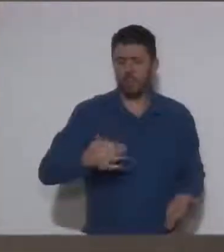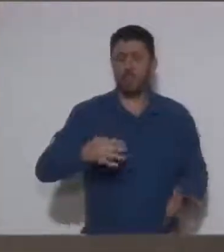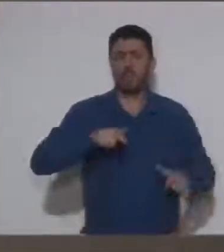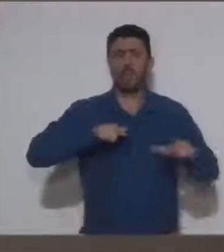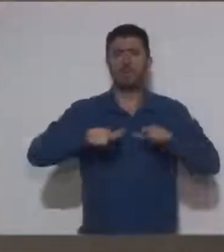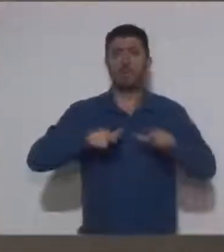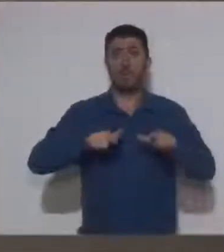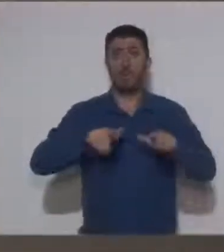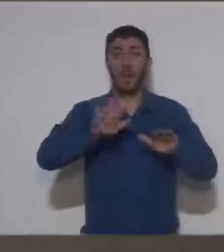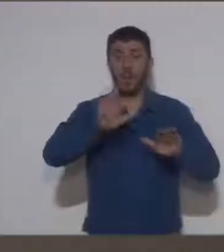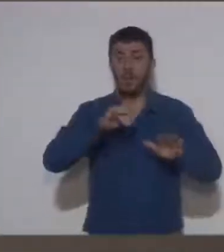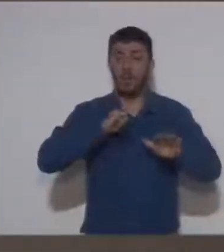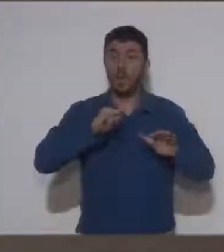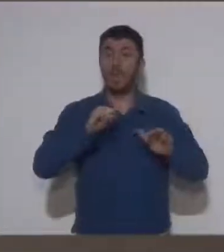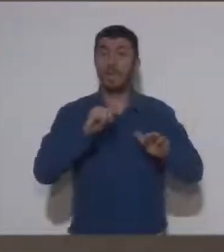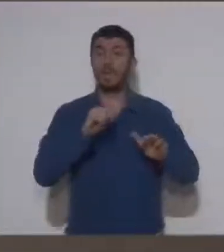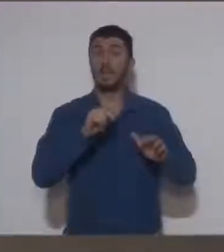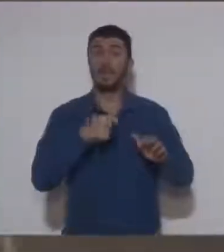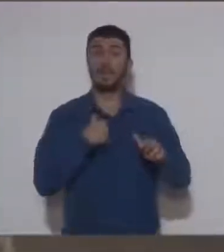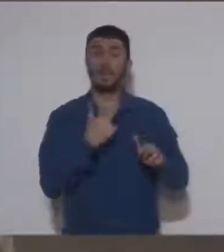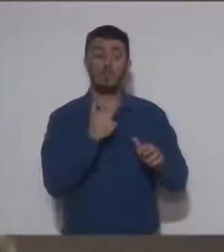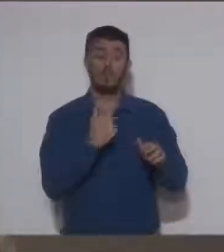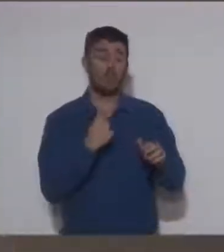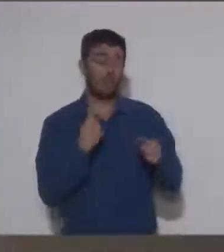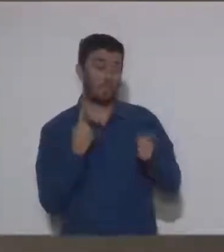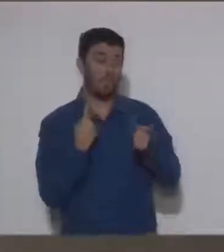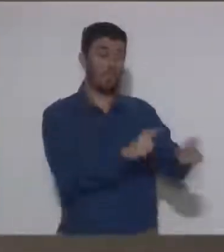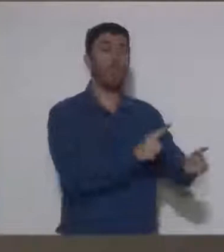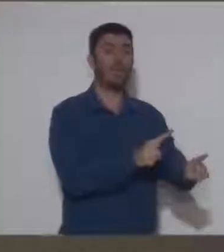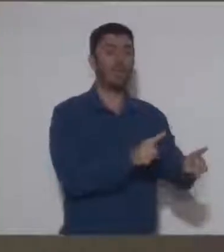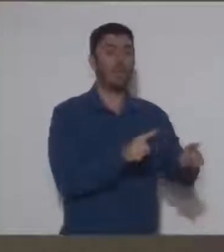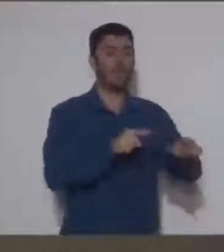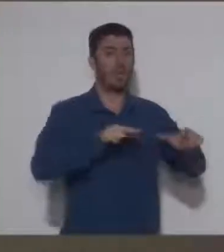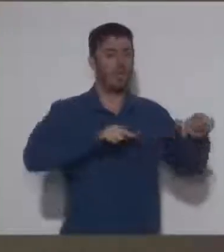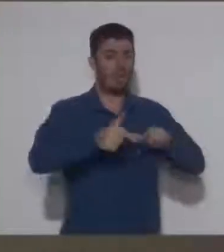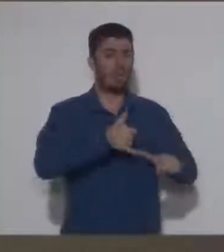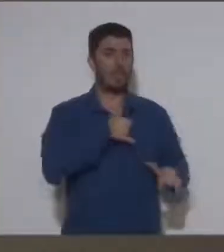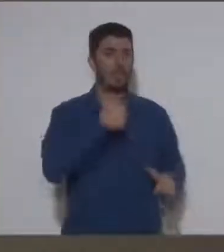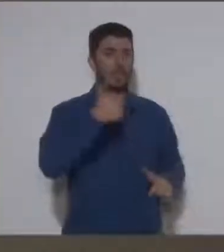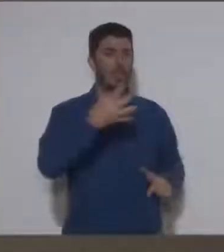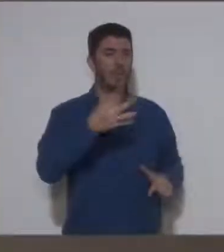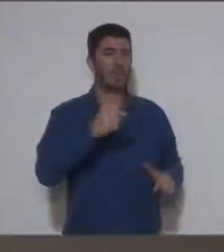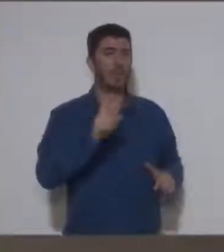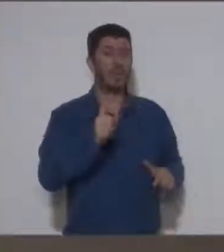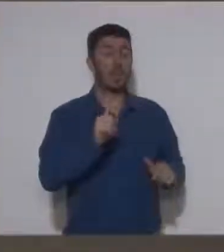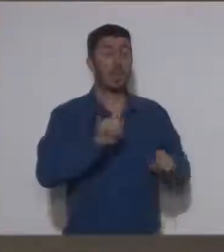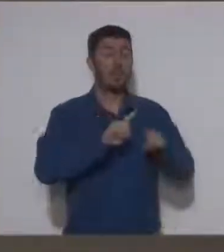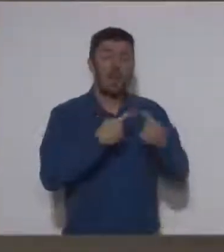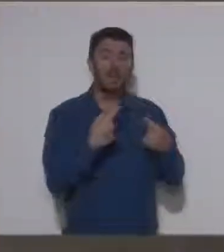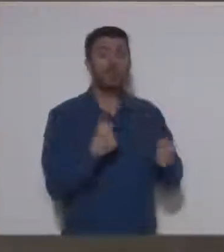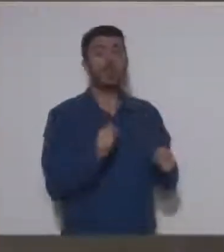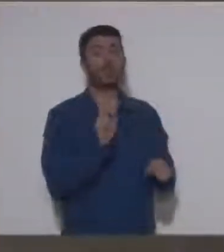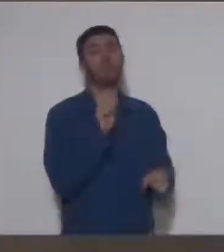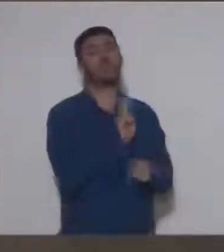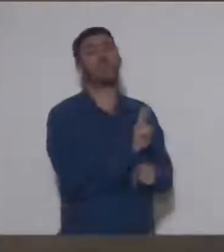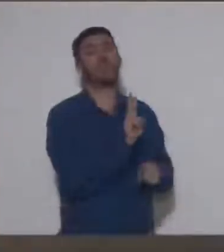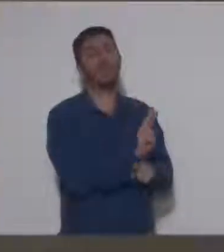o trabalho, desde que ele seja cuidado. O que eles estão falando aqui é a preocupação do trabalho infantil. E ele